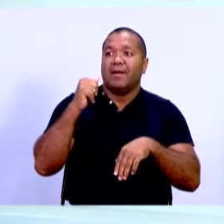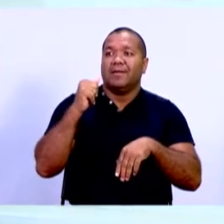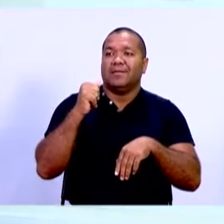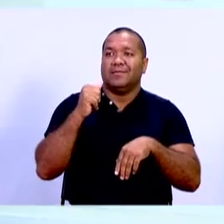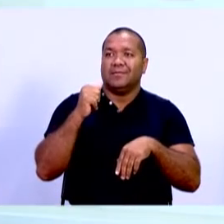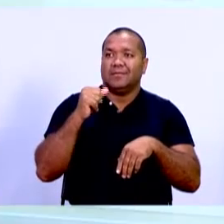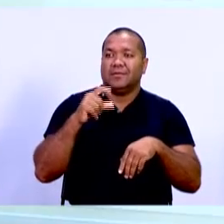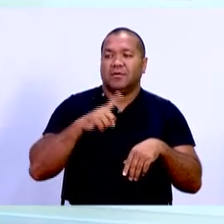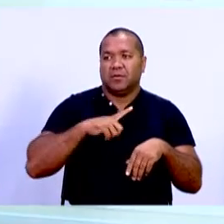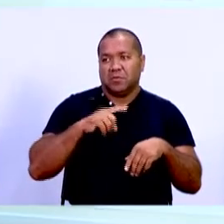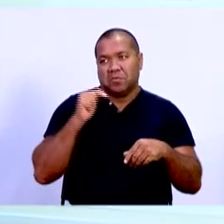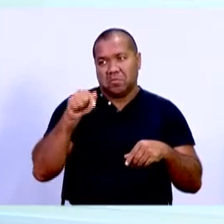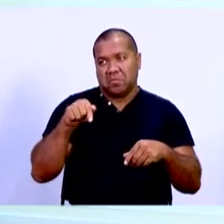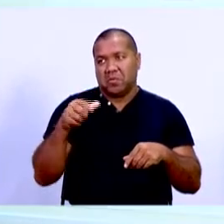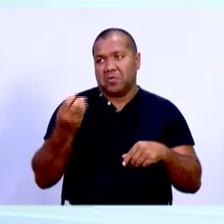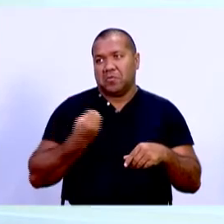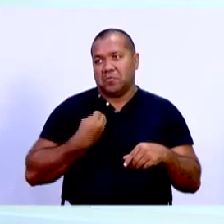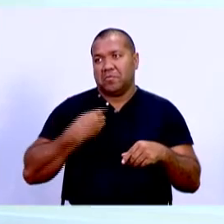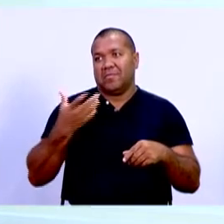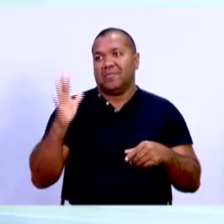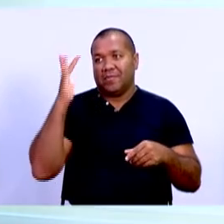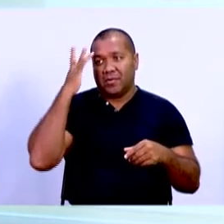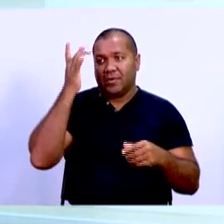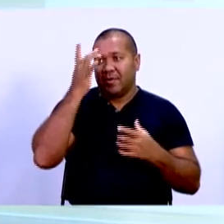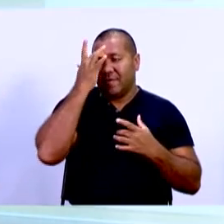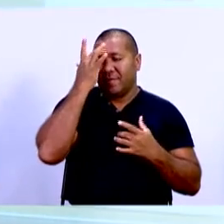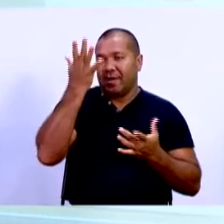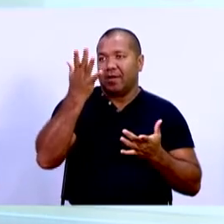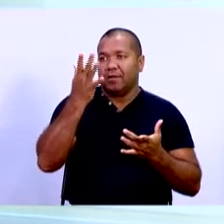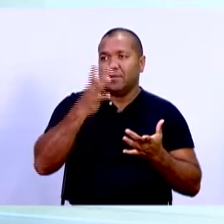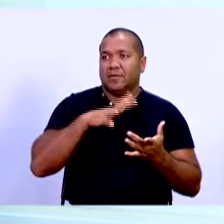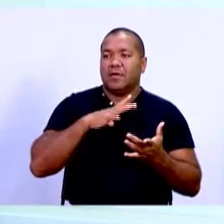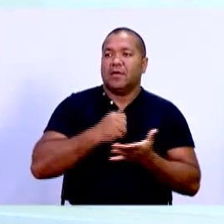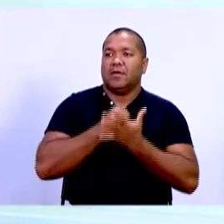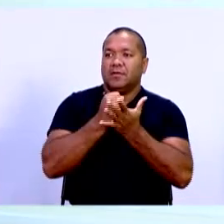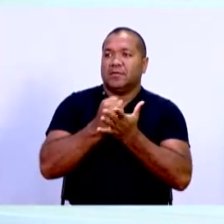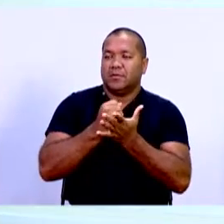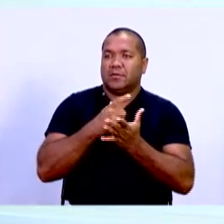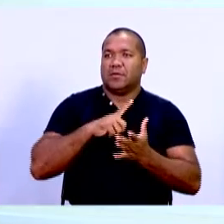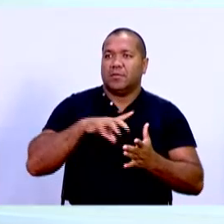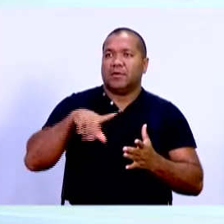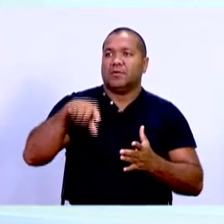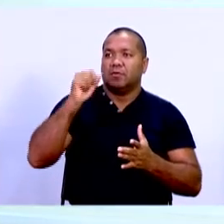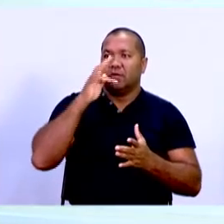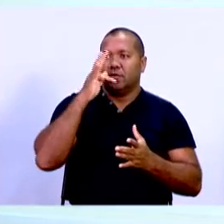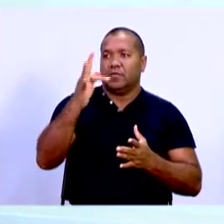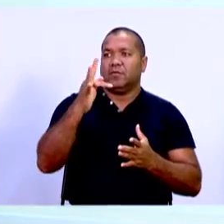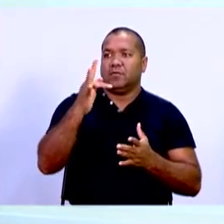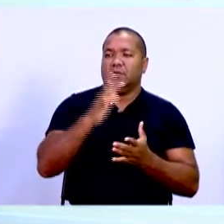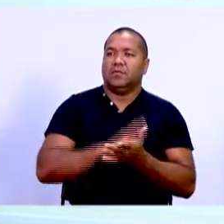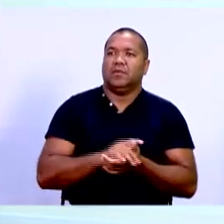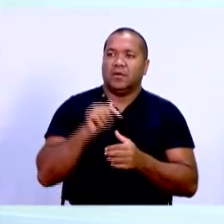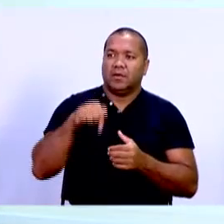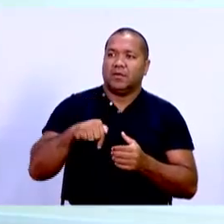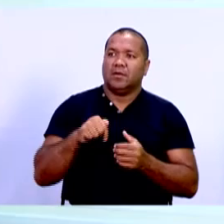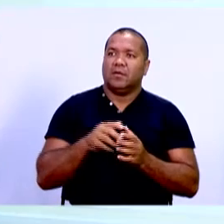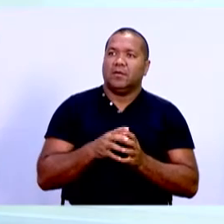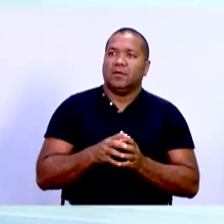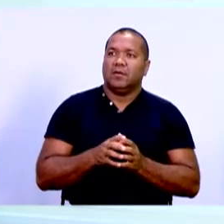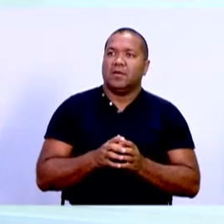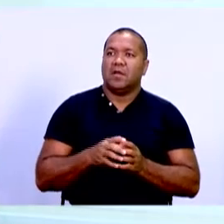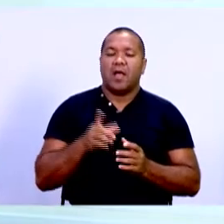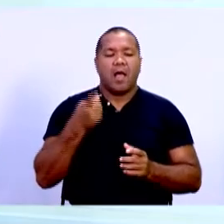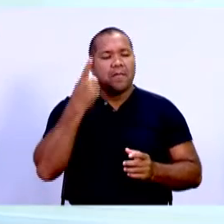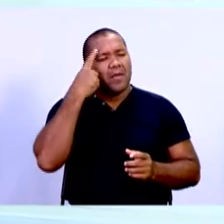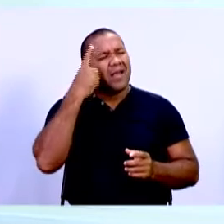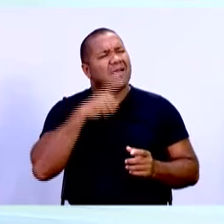E eu tenho esse total. Então isso facilita muito para eles tomarem a decisão, que são importantes aqui. Talvez você pense, mas